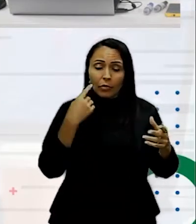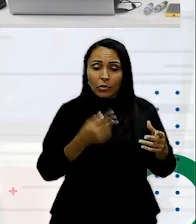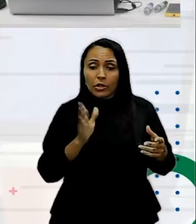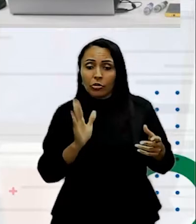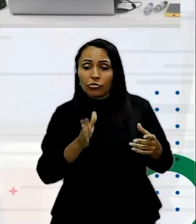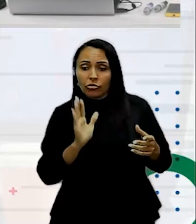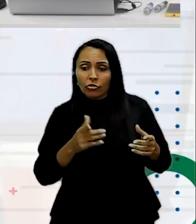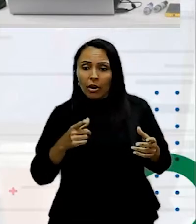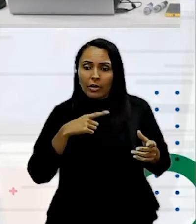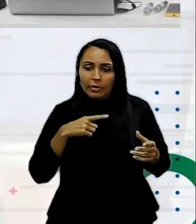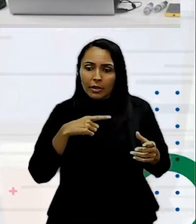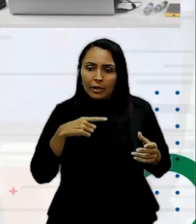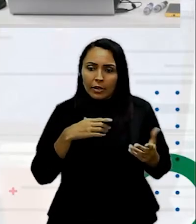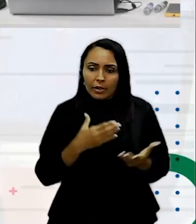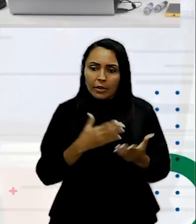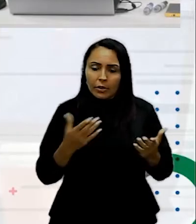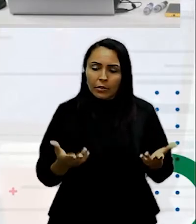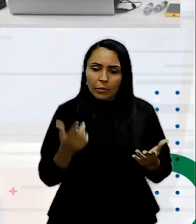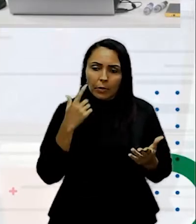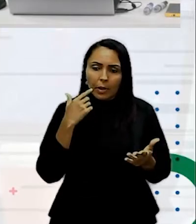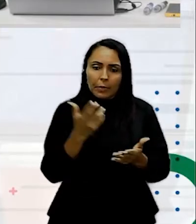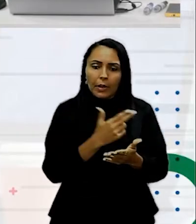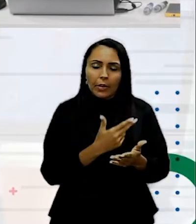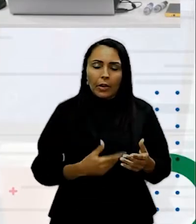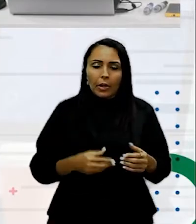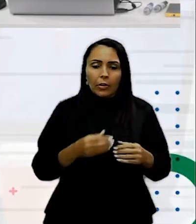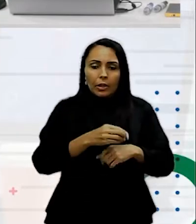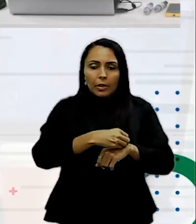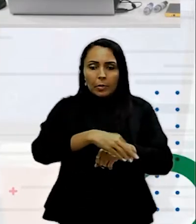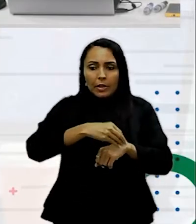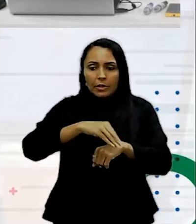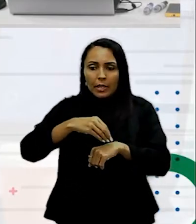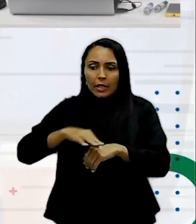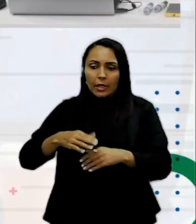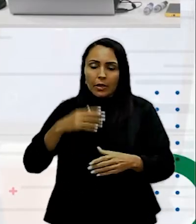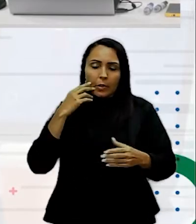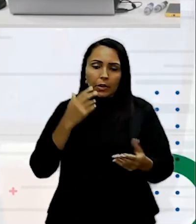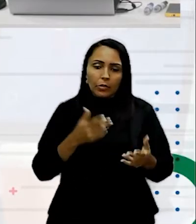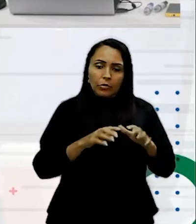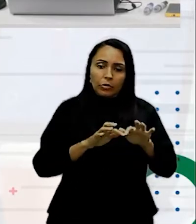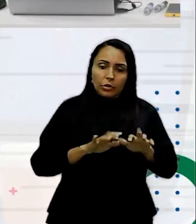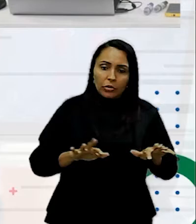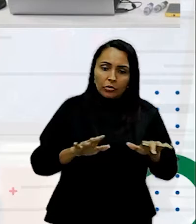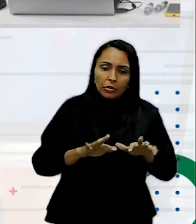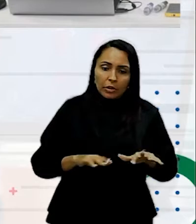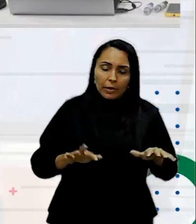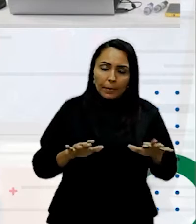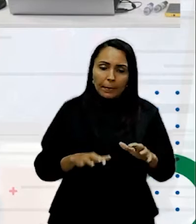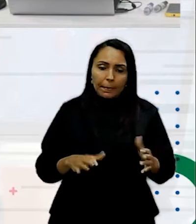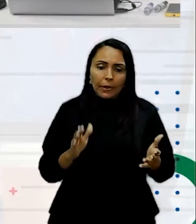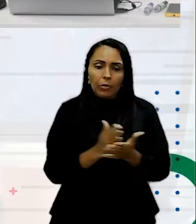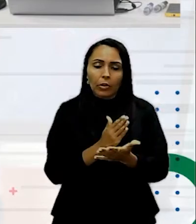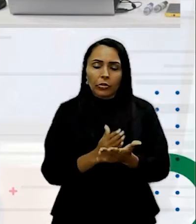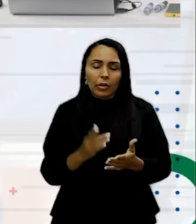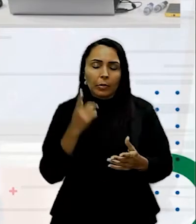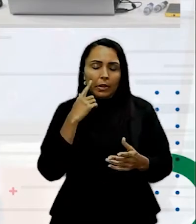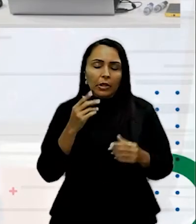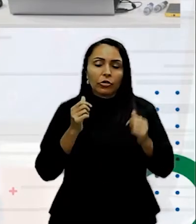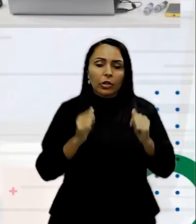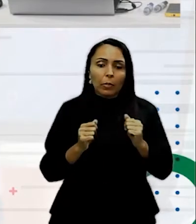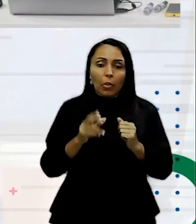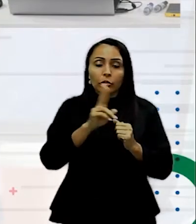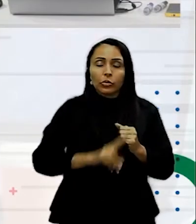o protótipo no papel, é hora de passar ele para o digital. Existem algumas ferramentas que a gente pode utilizar